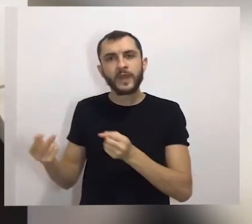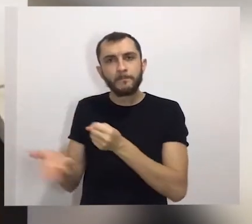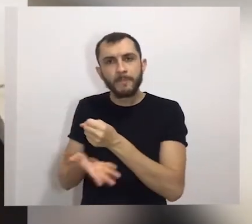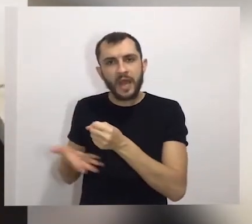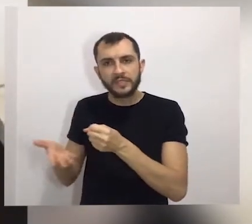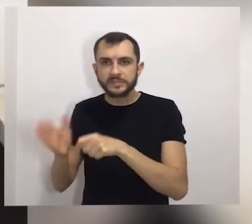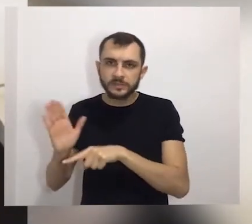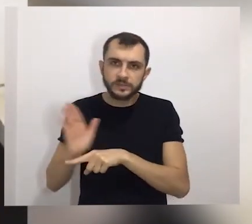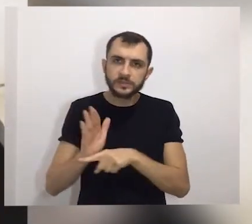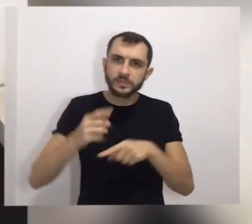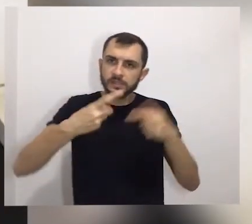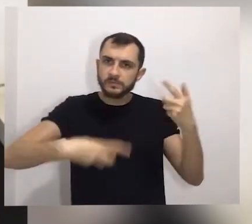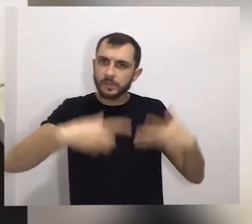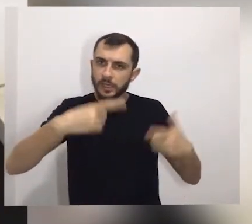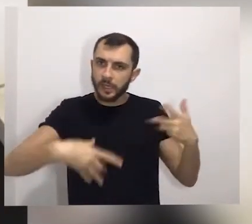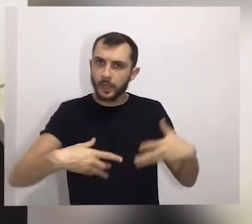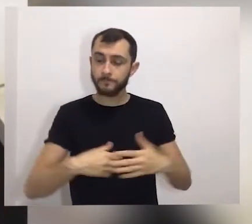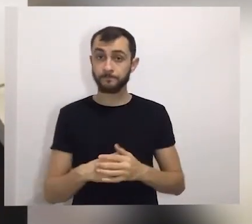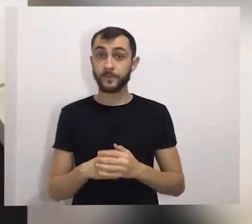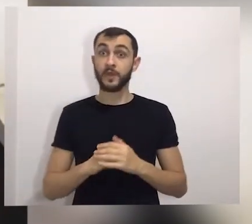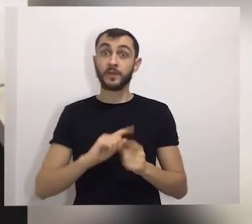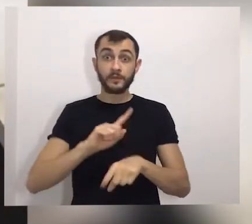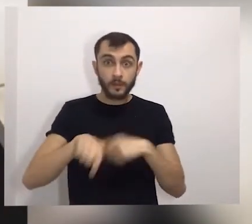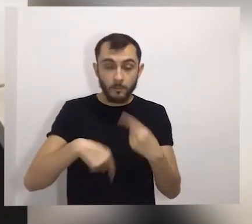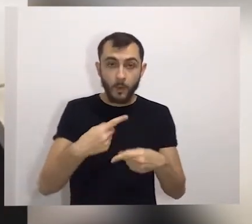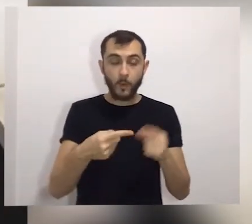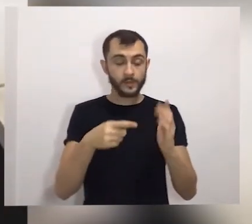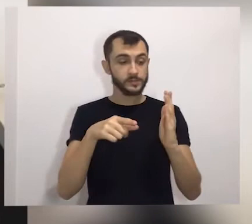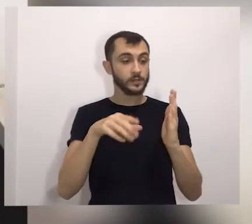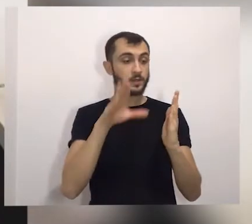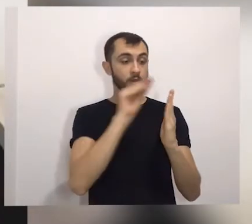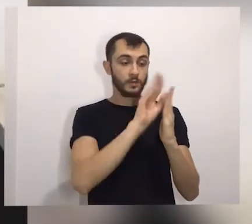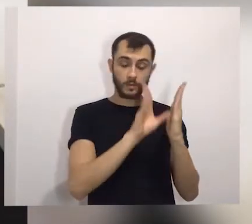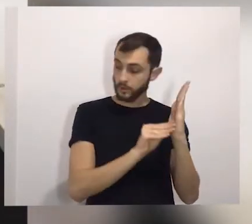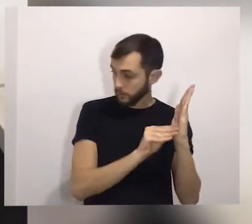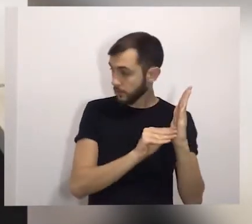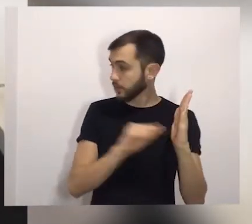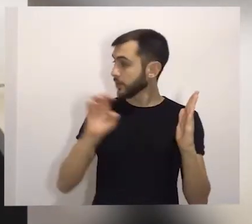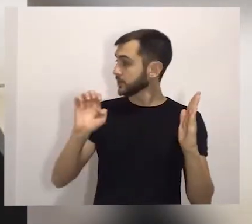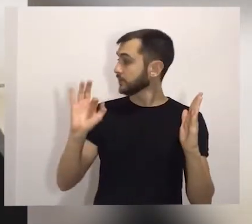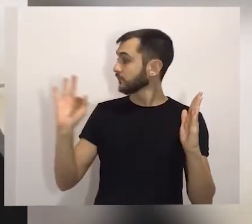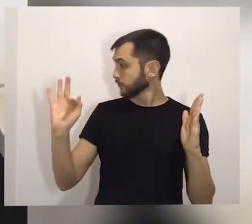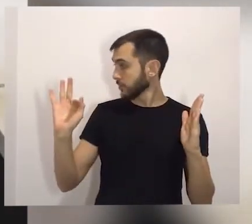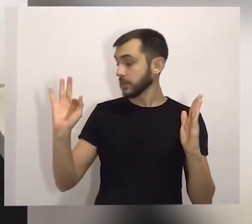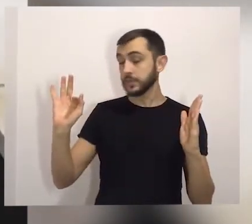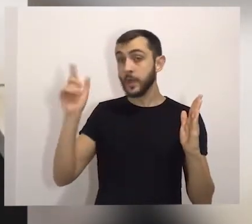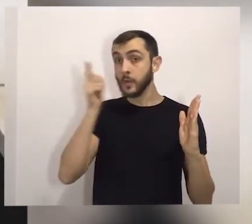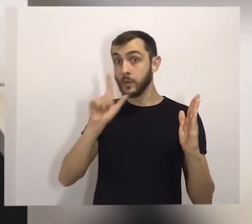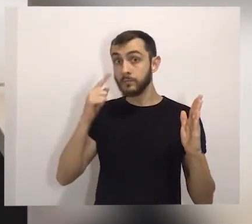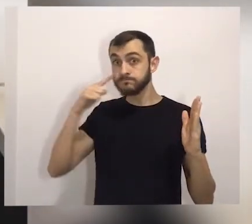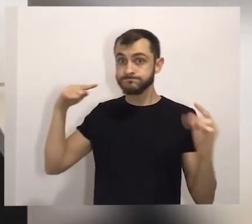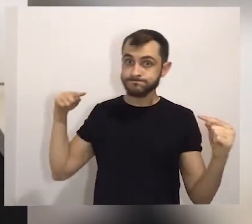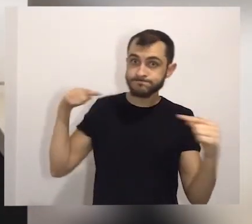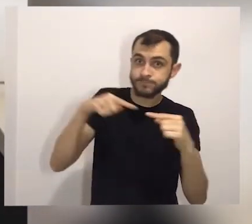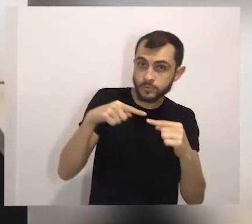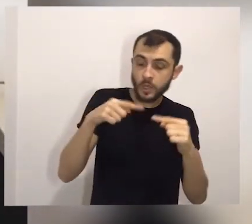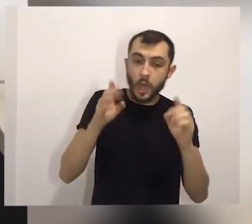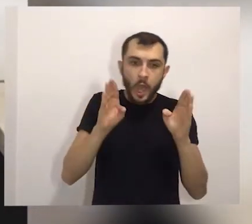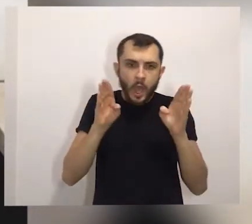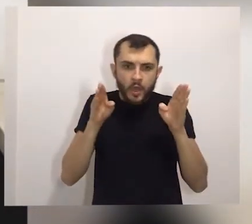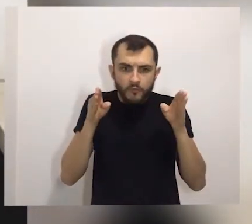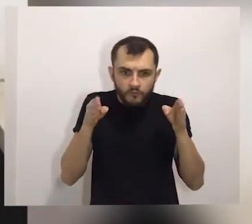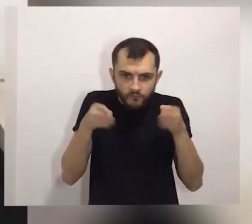indicadas na base. Depois, nos debruçamos sobre o currículo da cidade do ensino fundamental para a língua